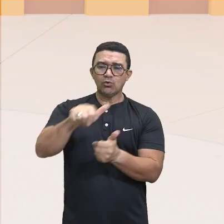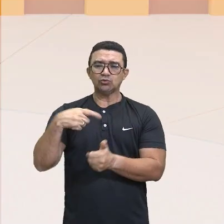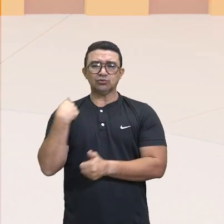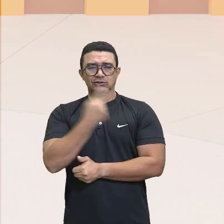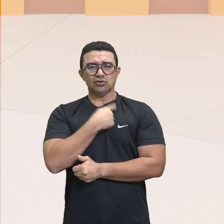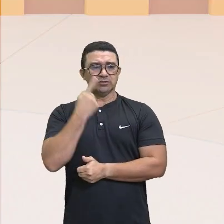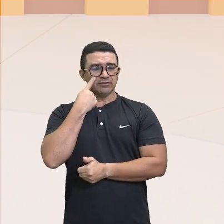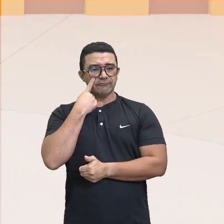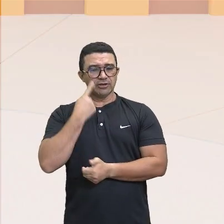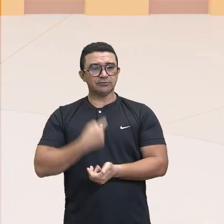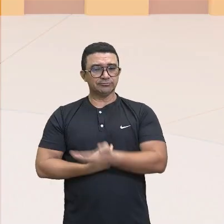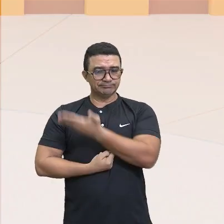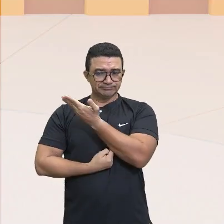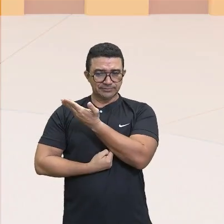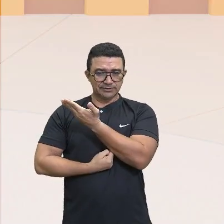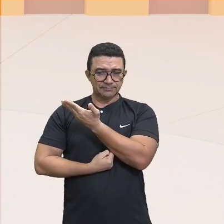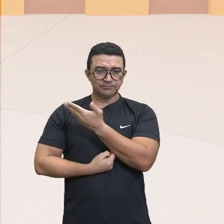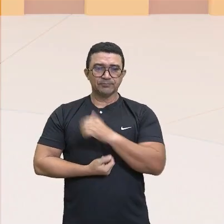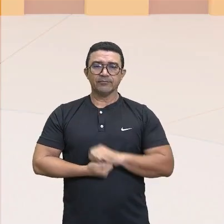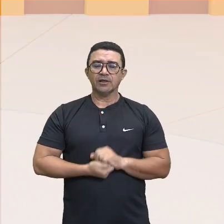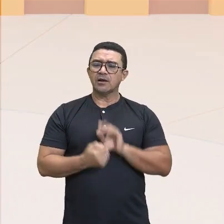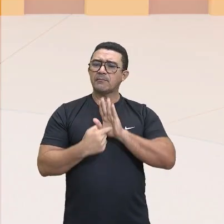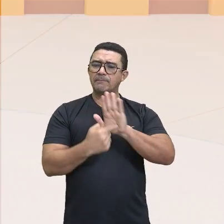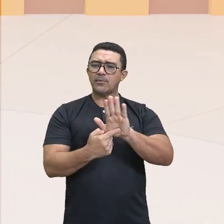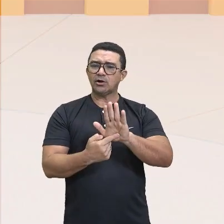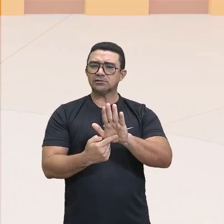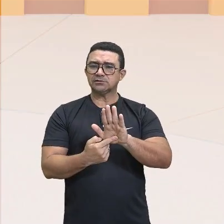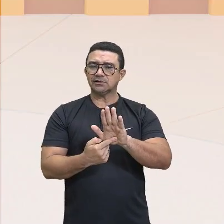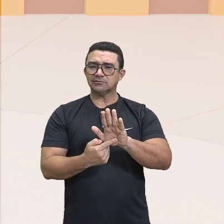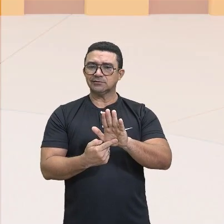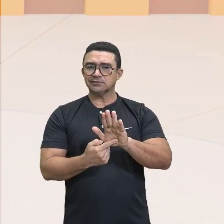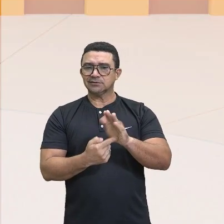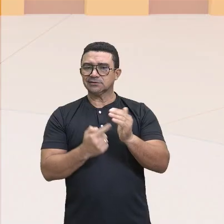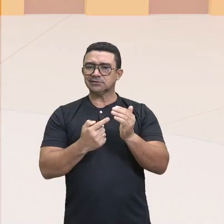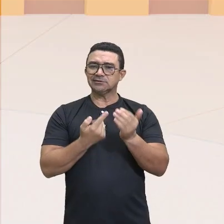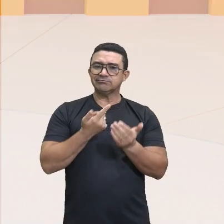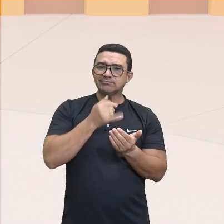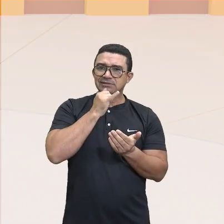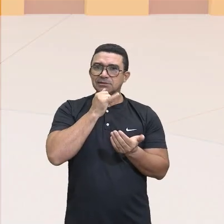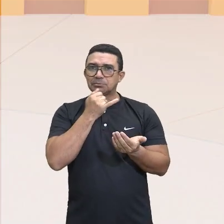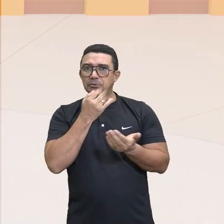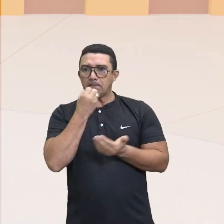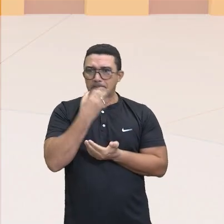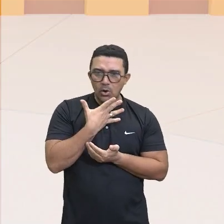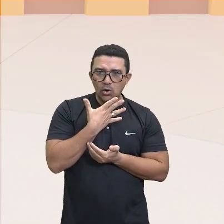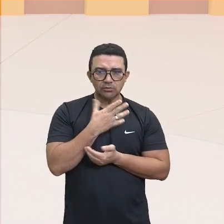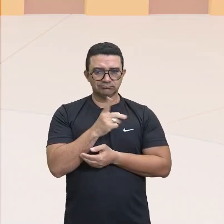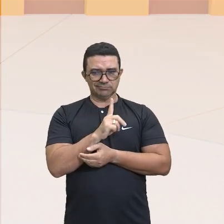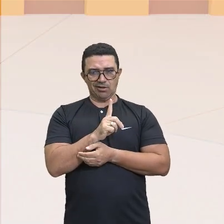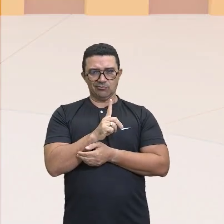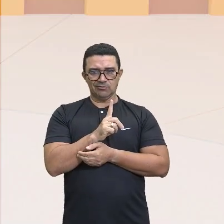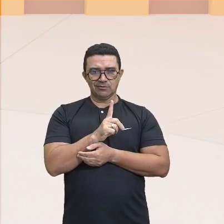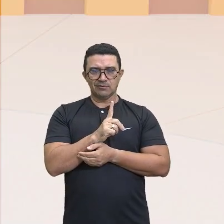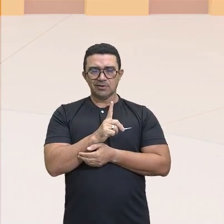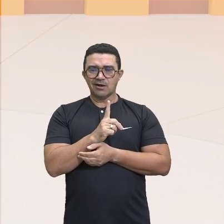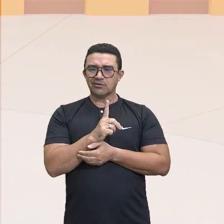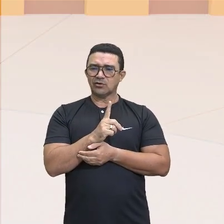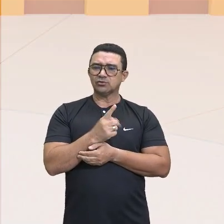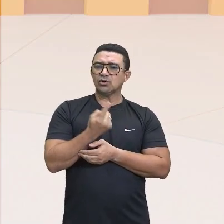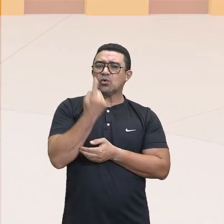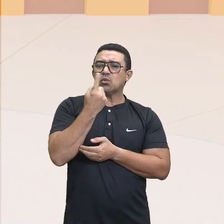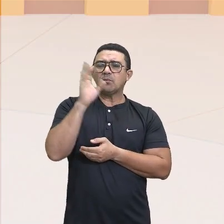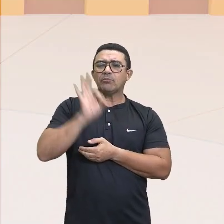vendo nesse momento agora aqui, mostra que não está tão legal assim, 40% das pessoas vivendo